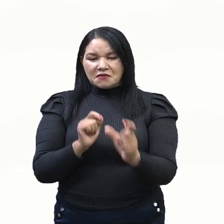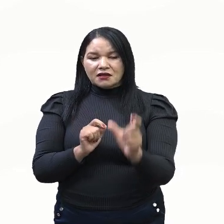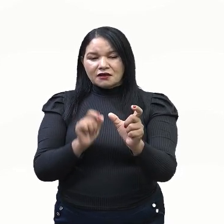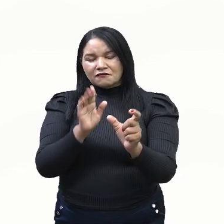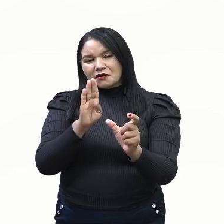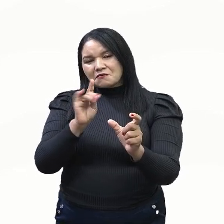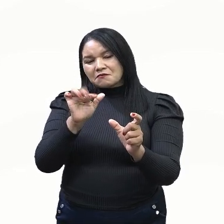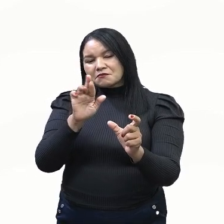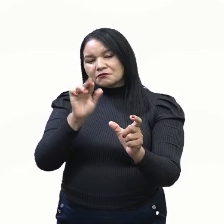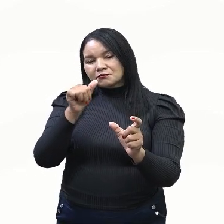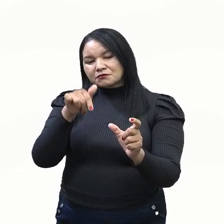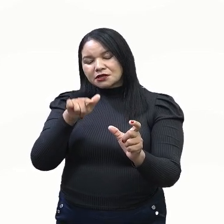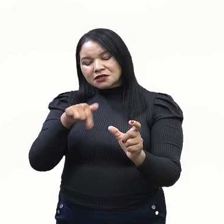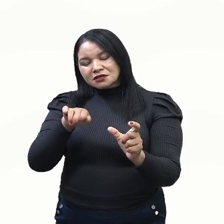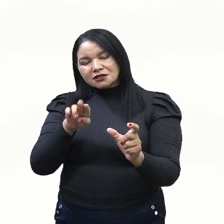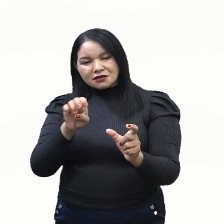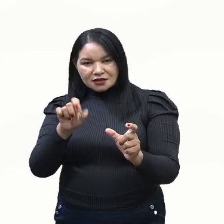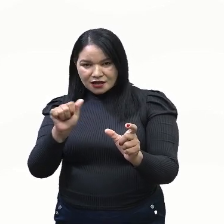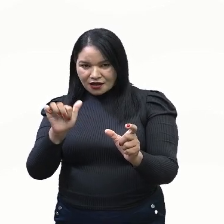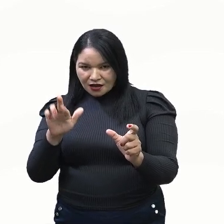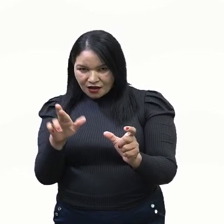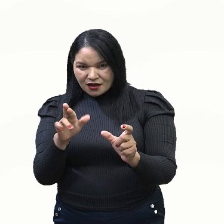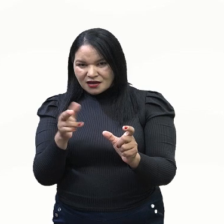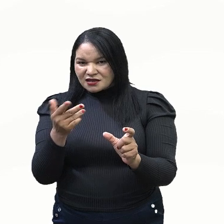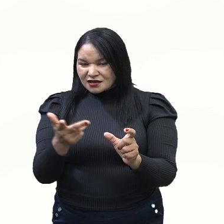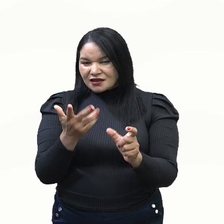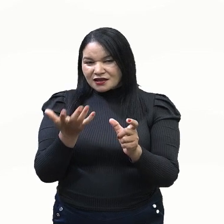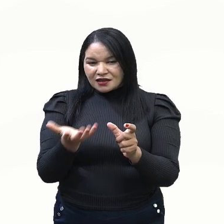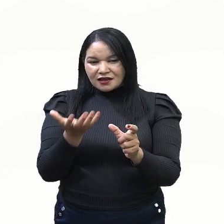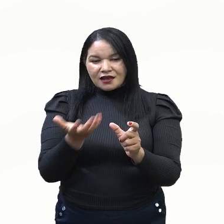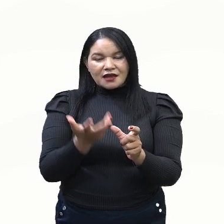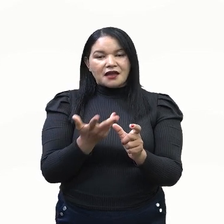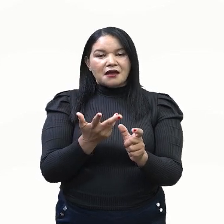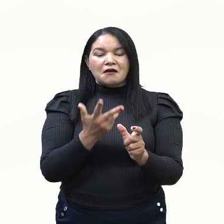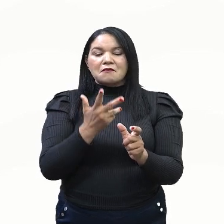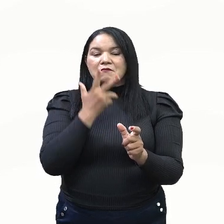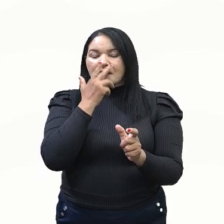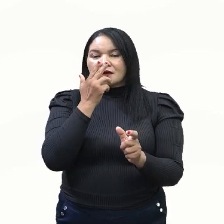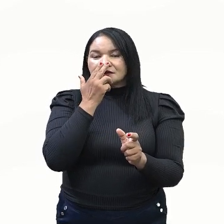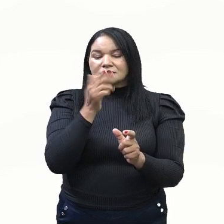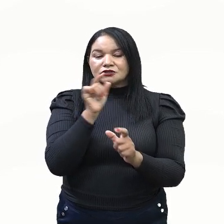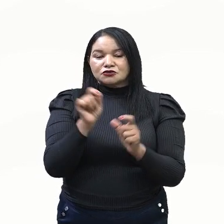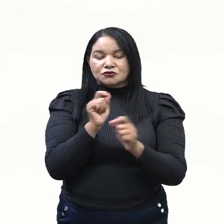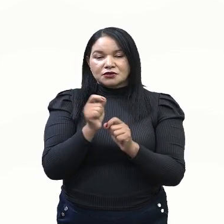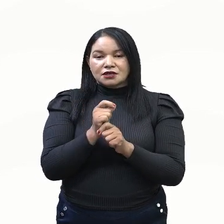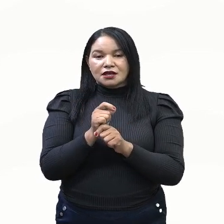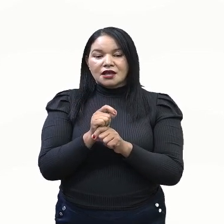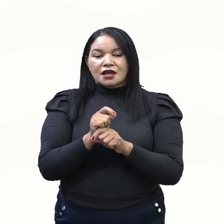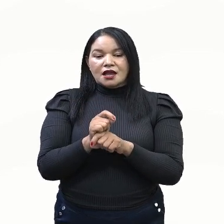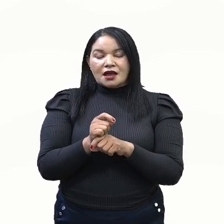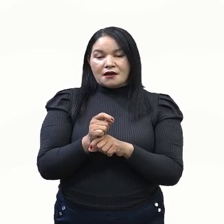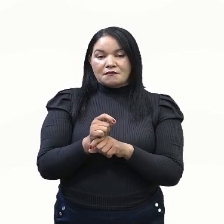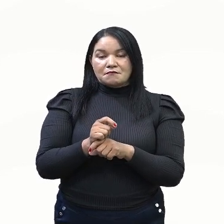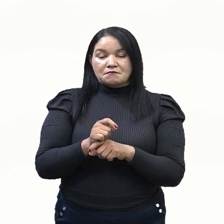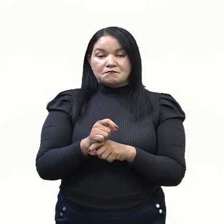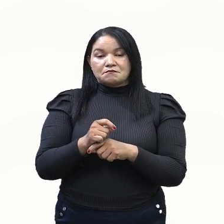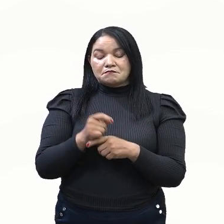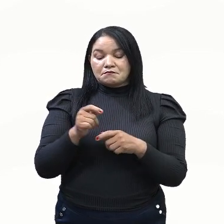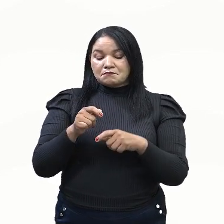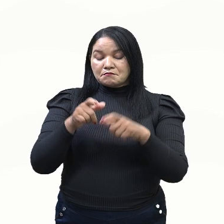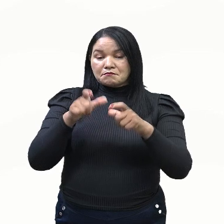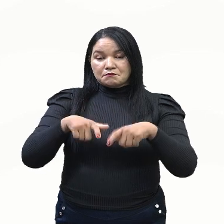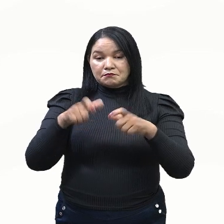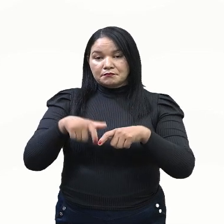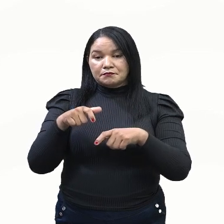esse objetivo? Eles queriam parecer, né, com as nações europeias. E o território